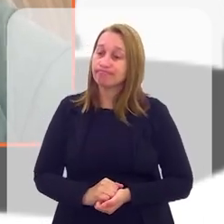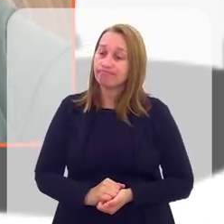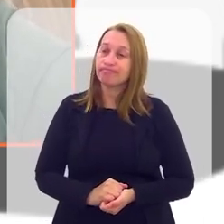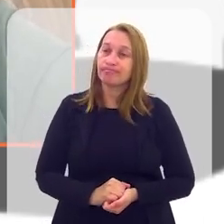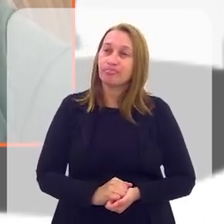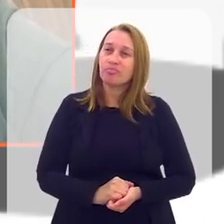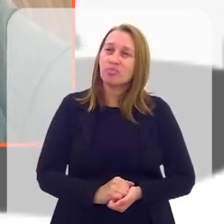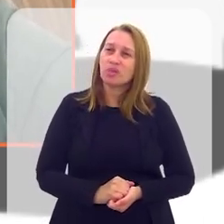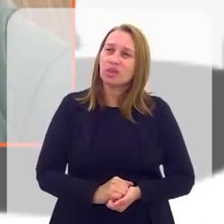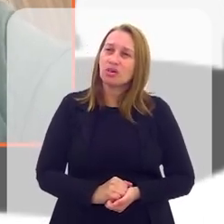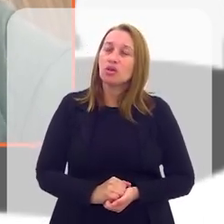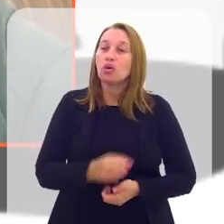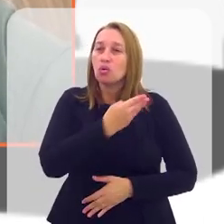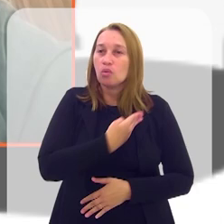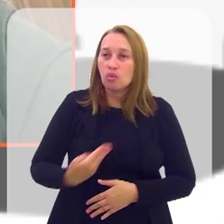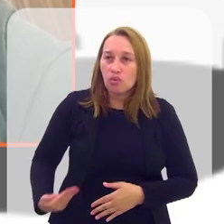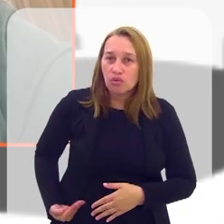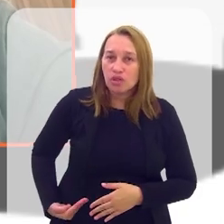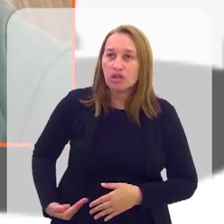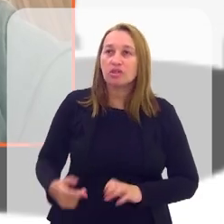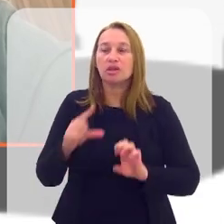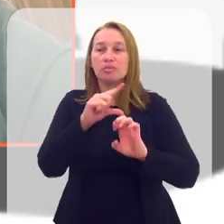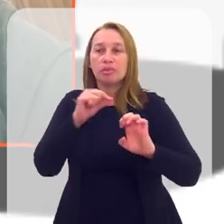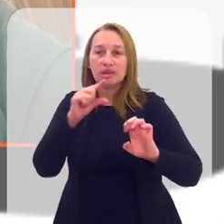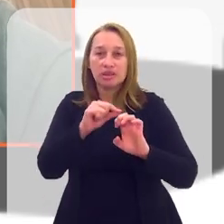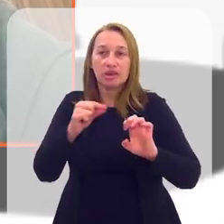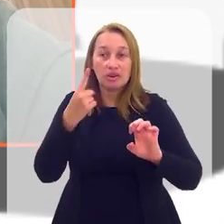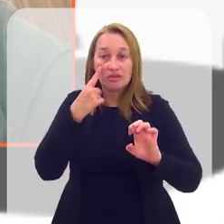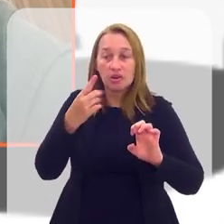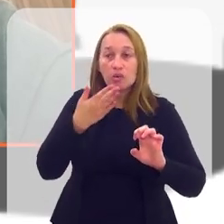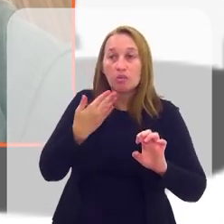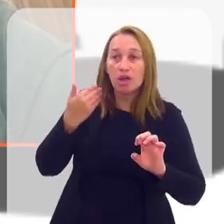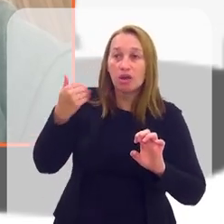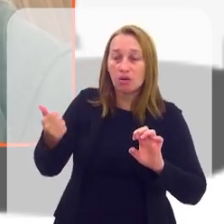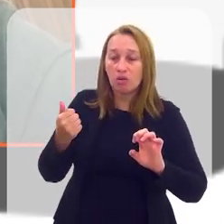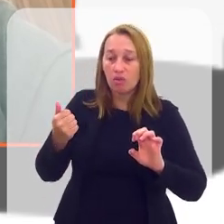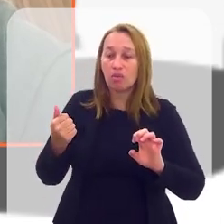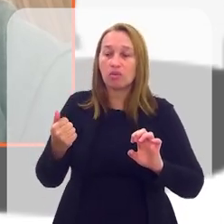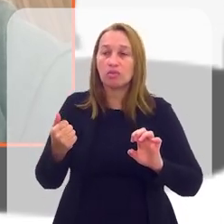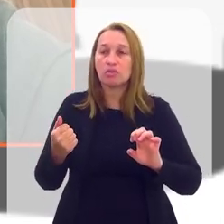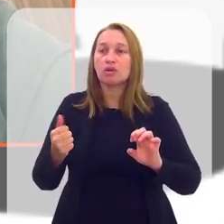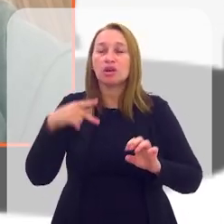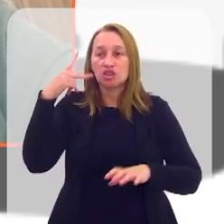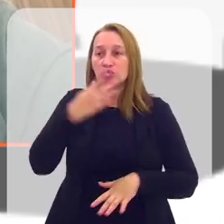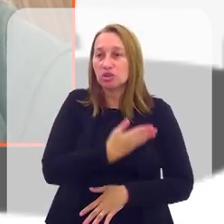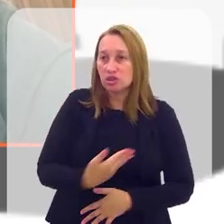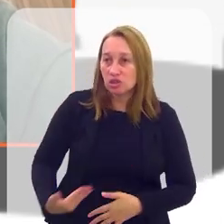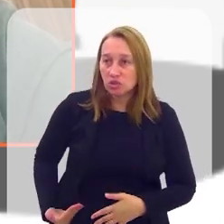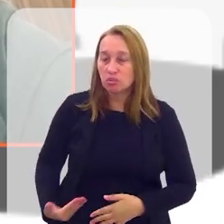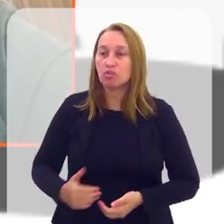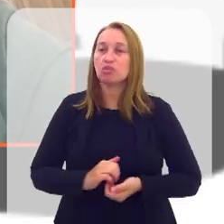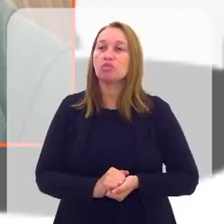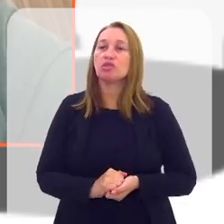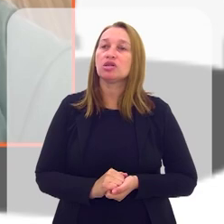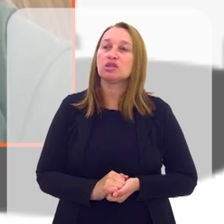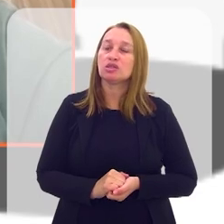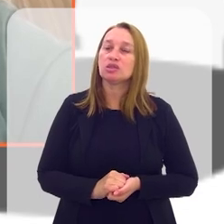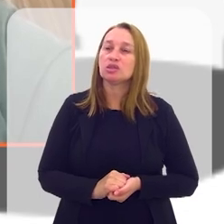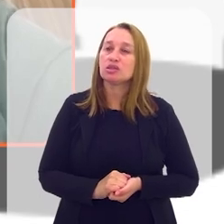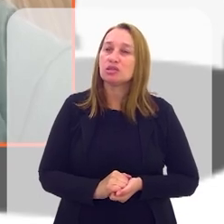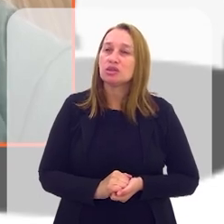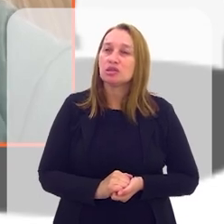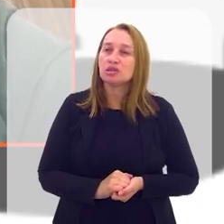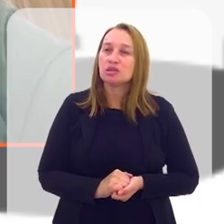e o governo empreender da forma, né, aí a definição das políticas públicas